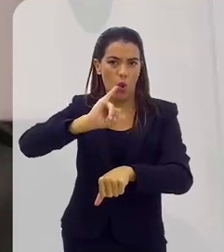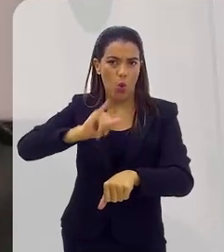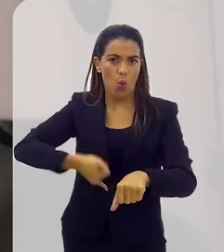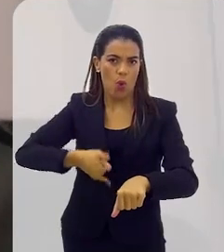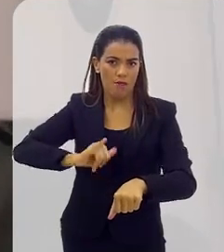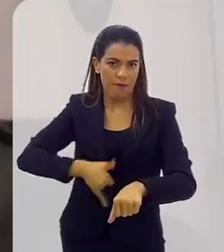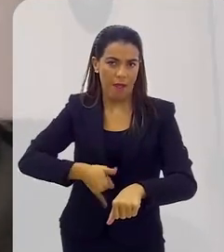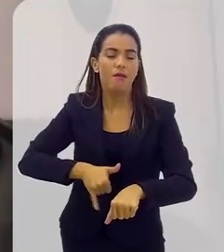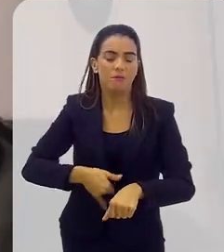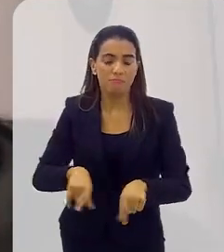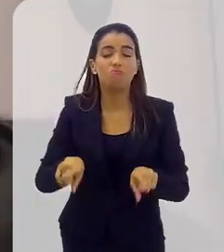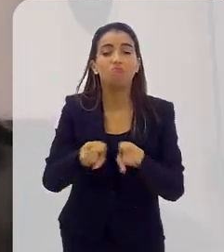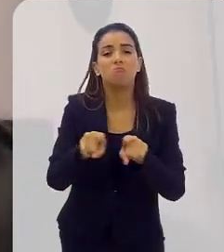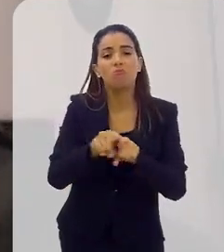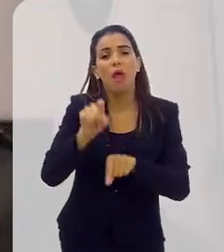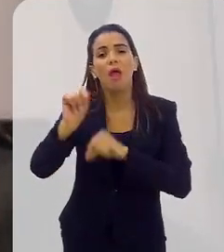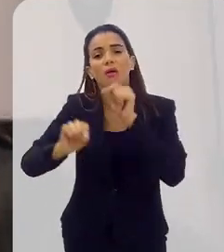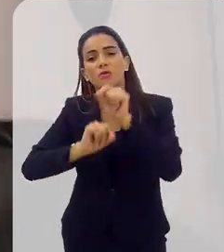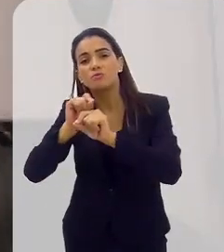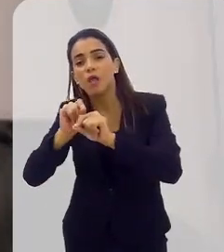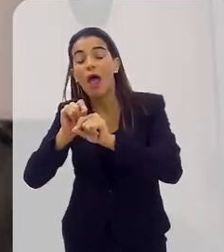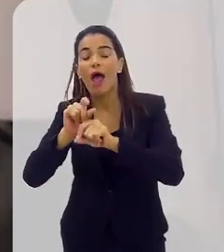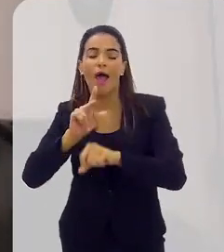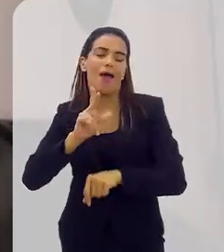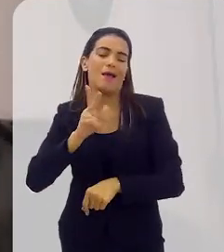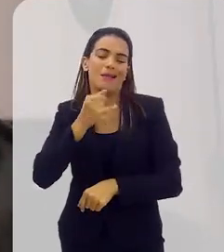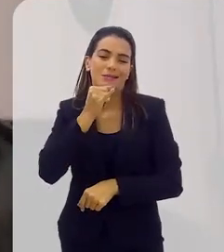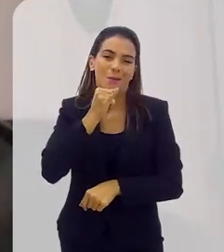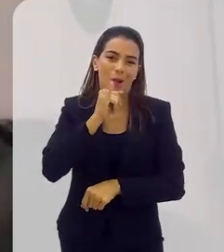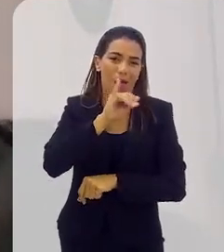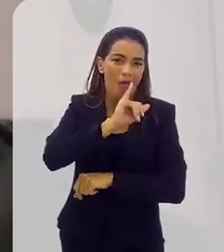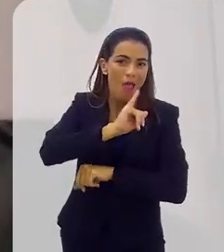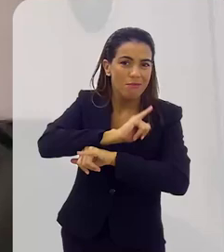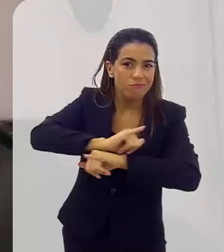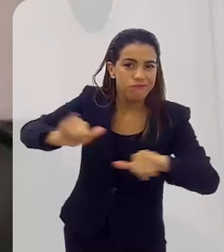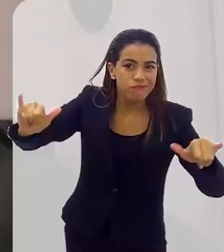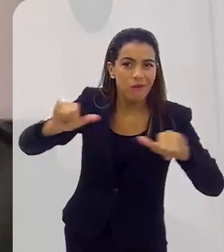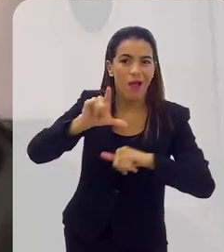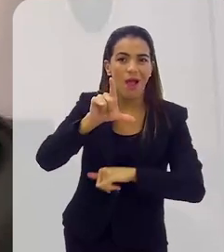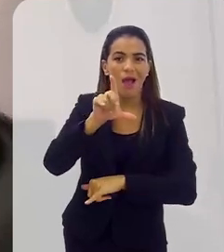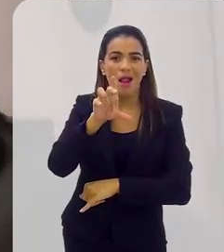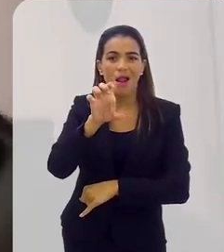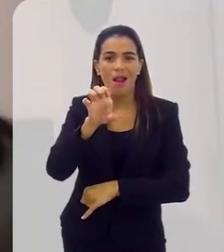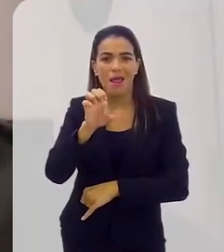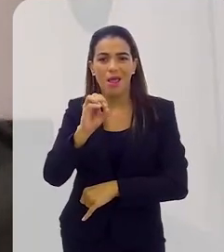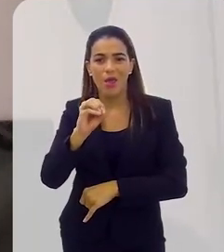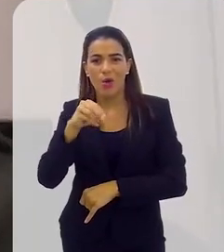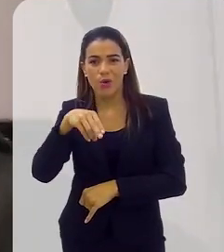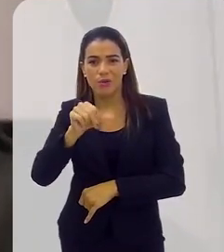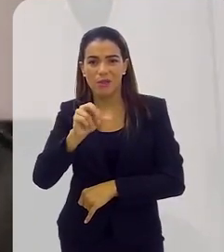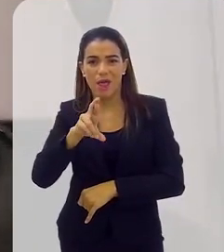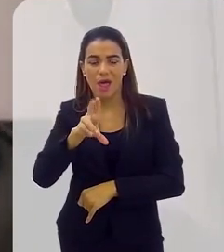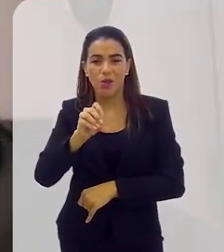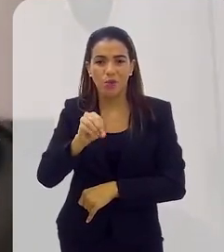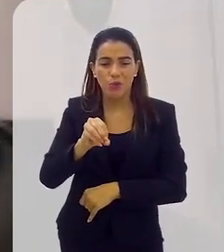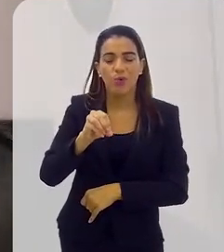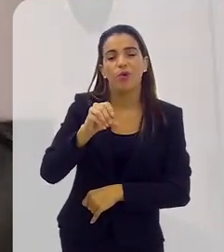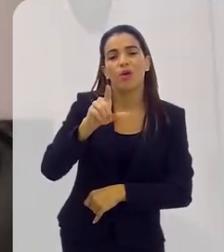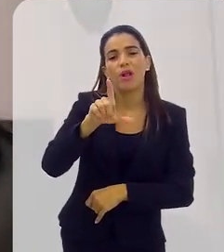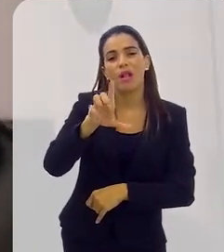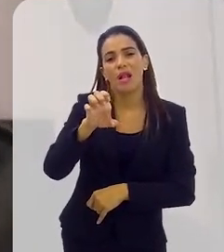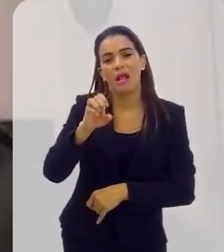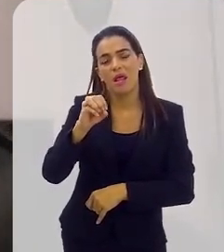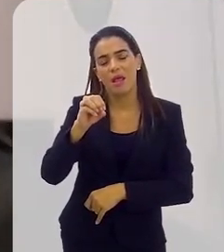né? Através da fala do Leandro Vieira, que revolucionou, através da fala do Leonardo, né? Do